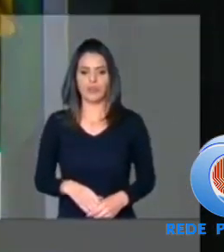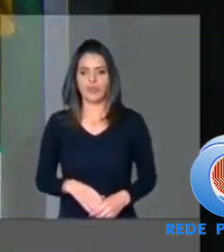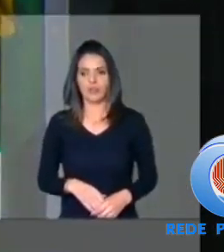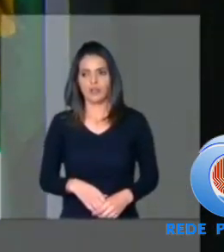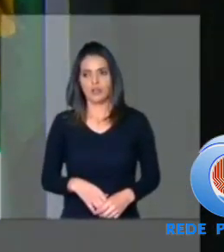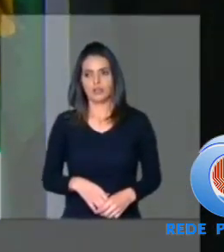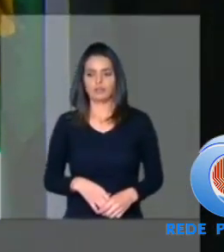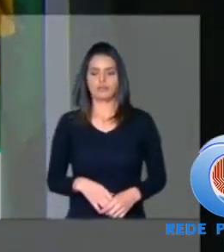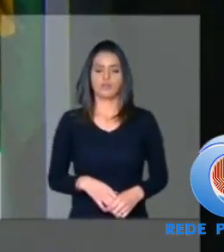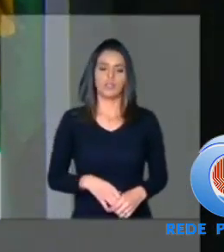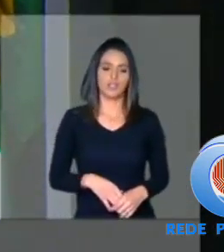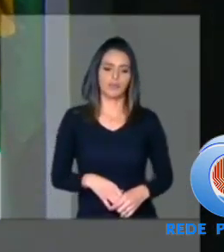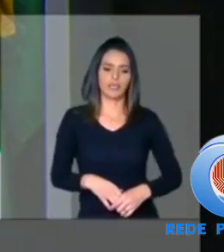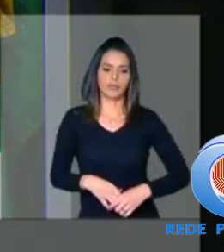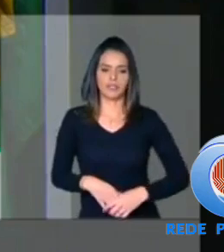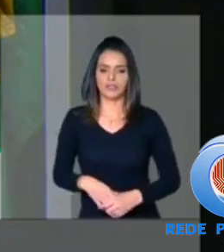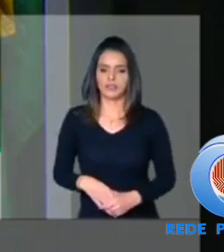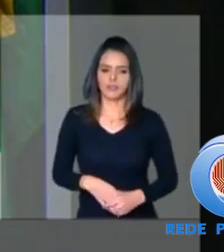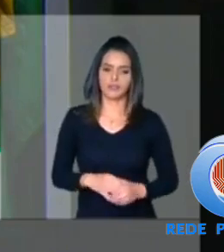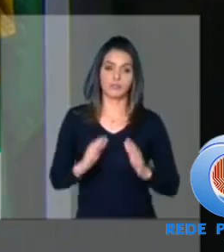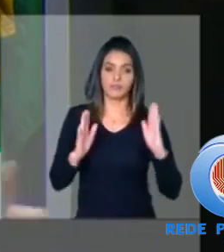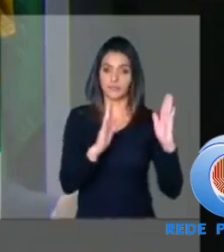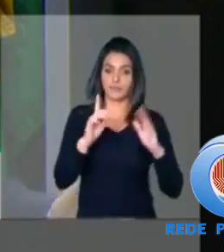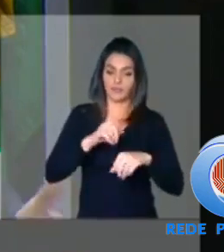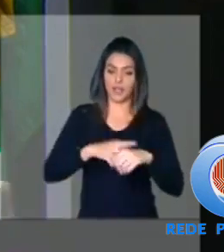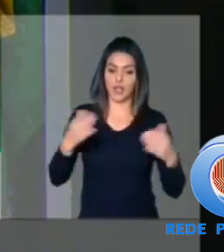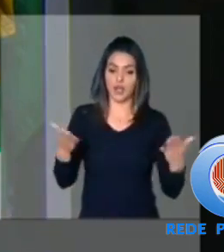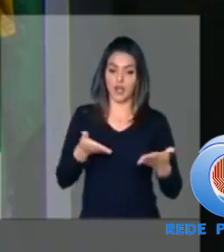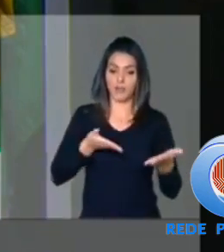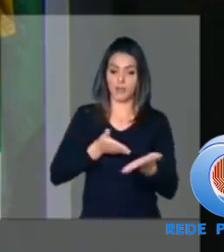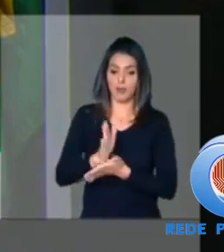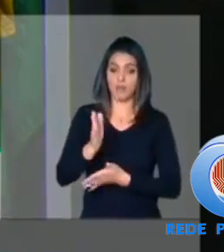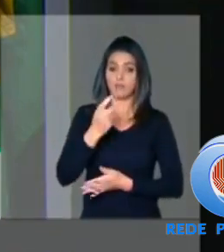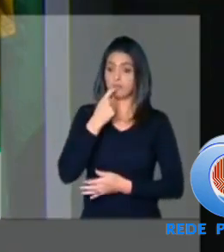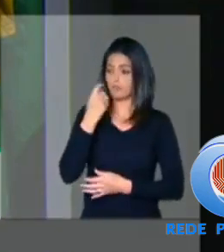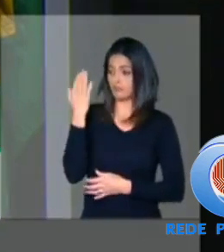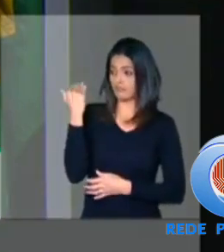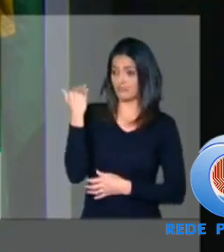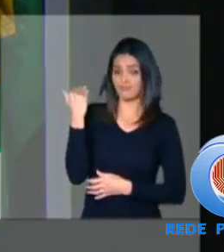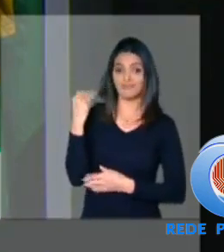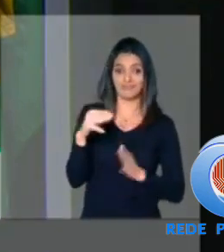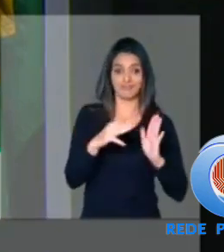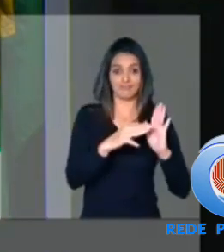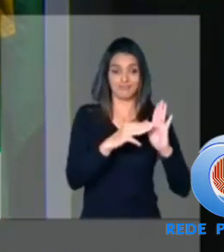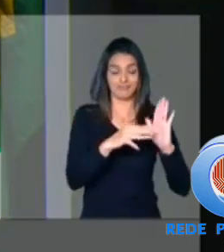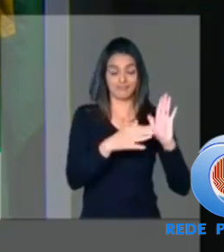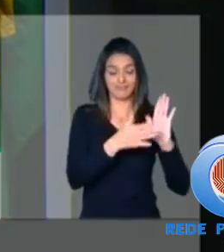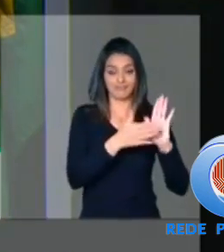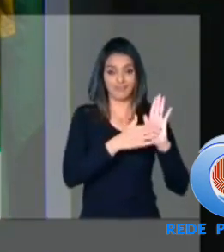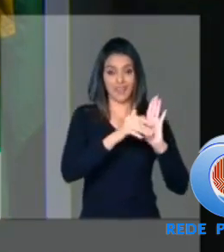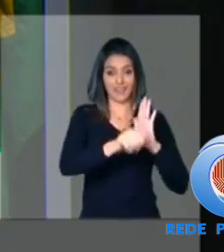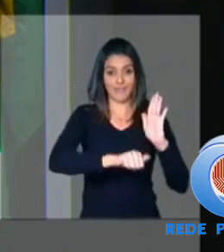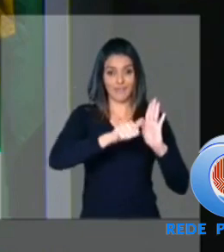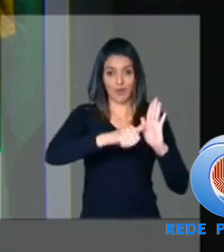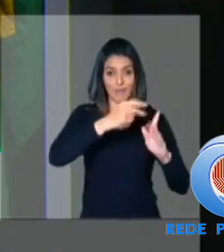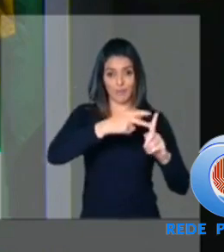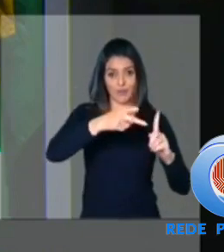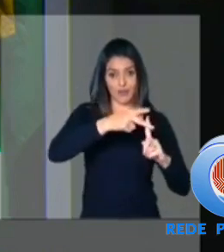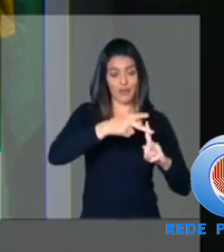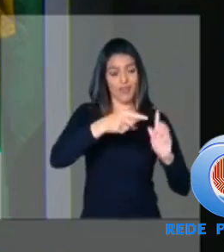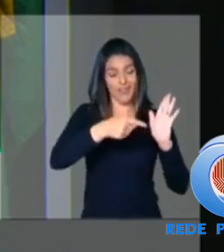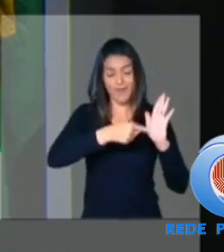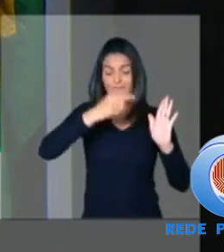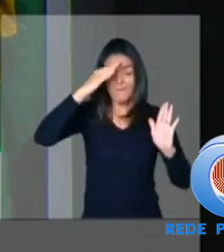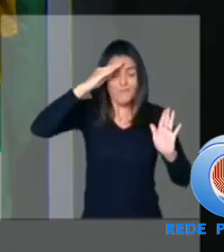Brasil, ainda mais nesse momento. O momento que a gente acabou de aprovar a reforma da Previdência, que era